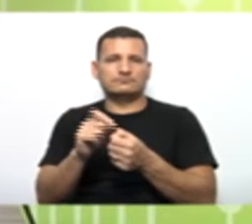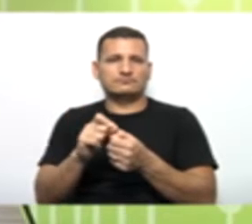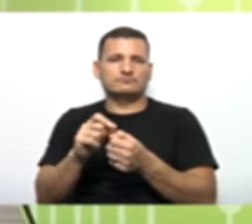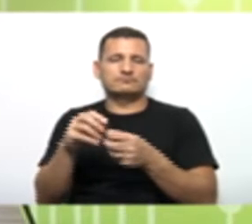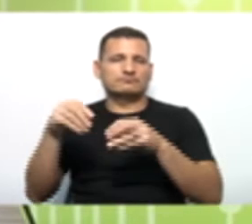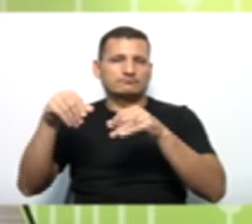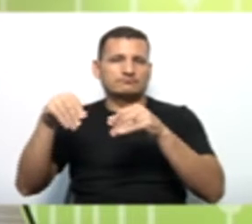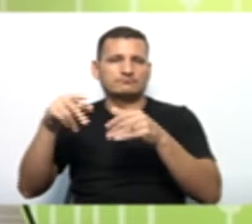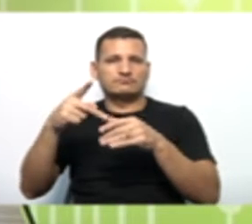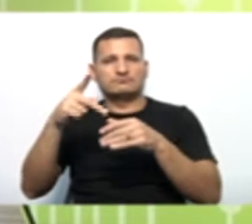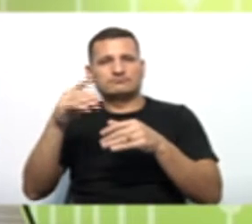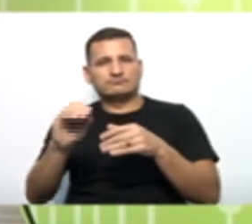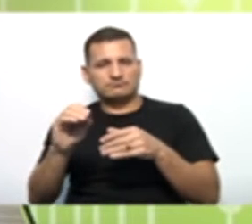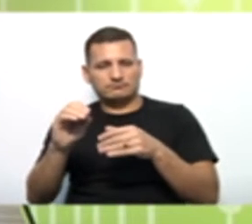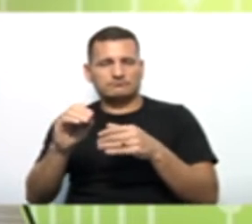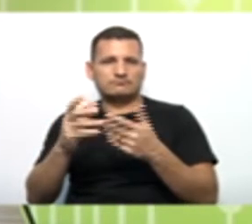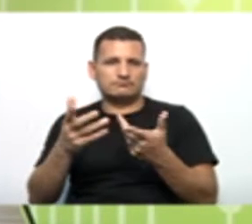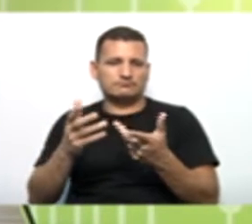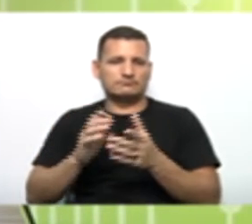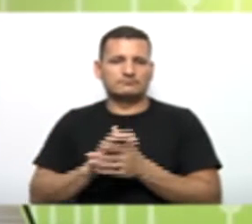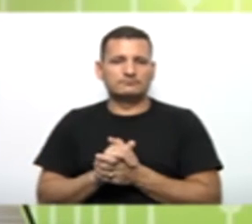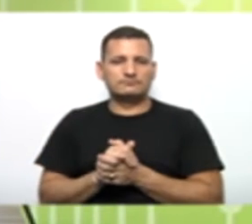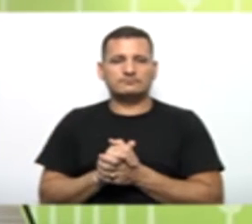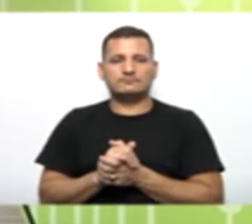pó, que é utilizado nas indústrias alimentícias.